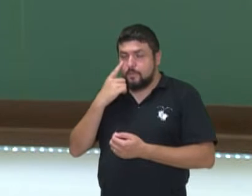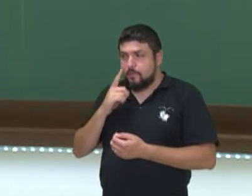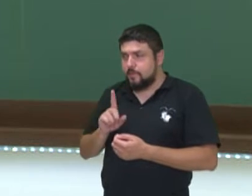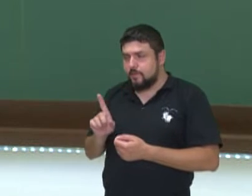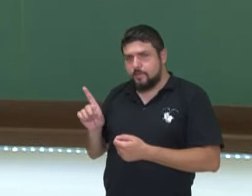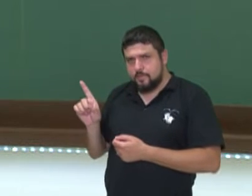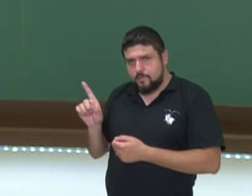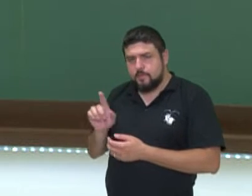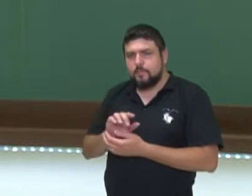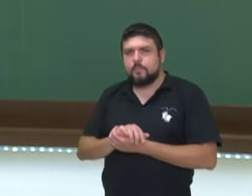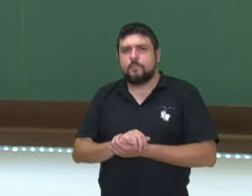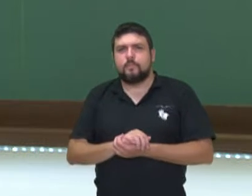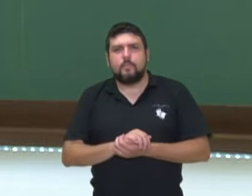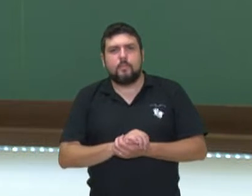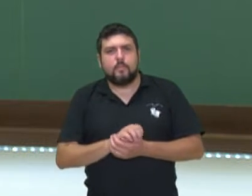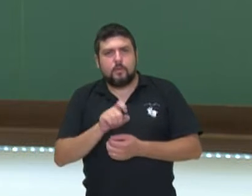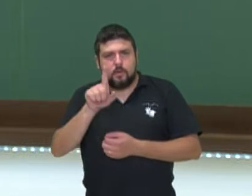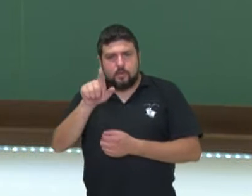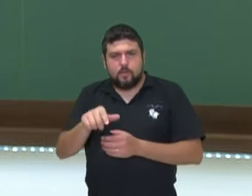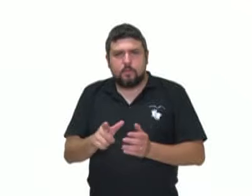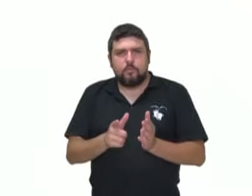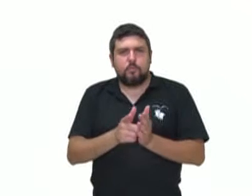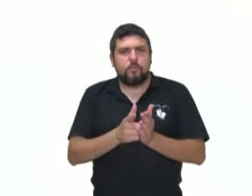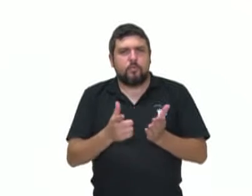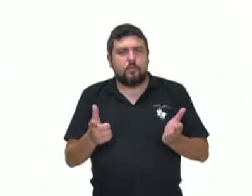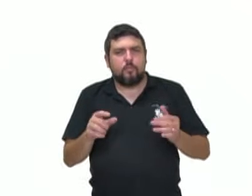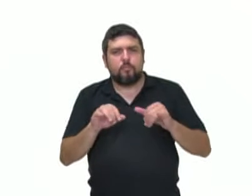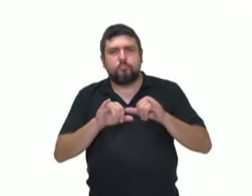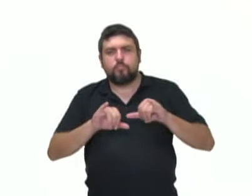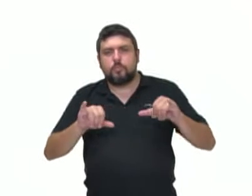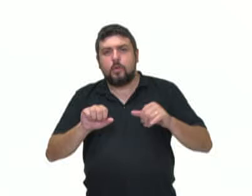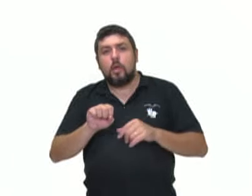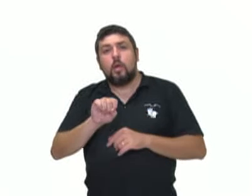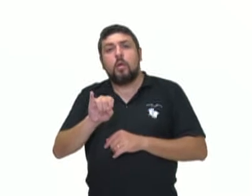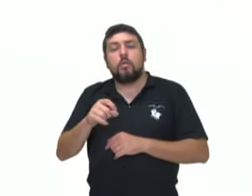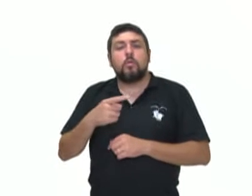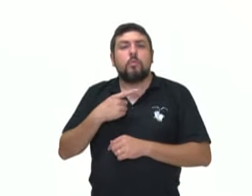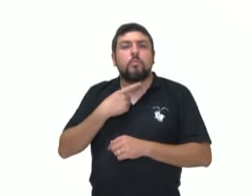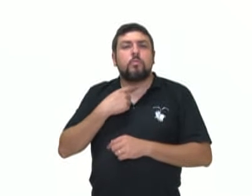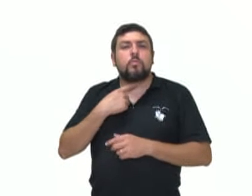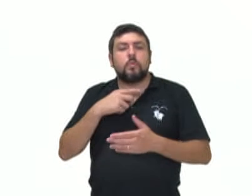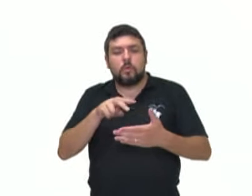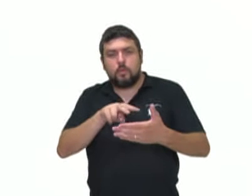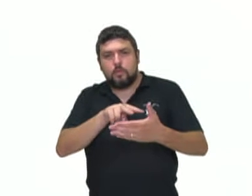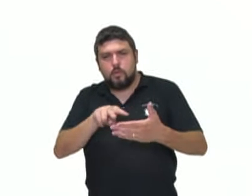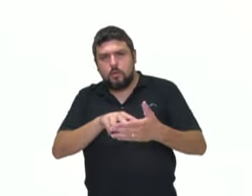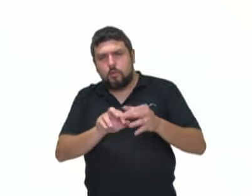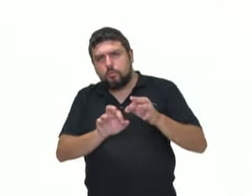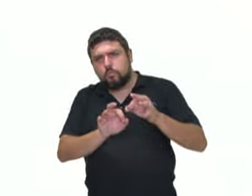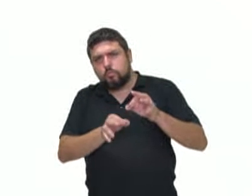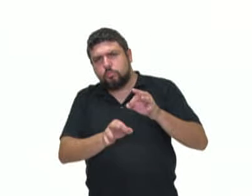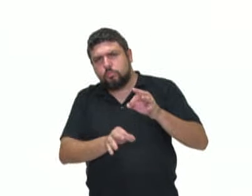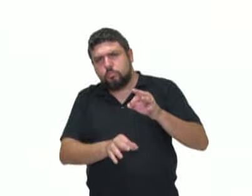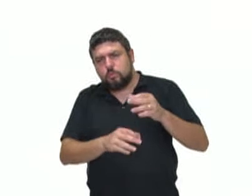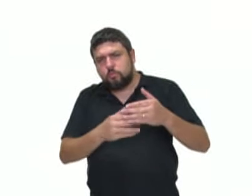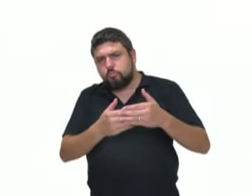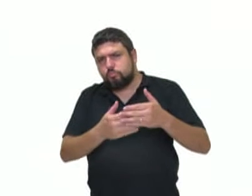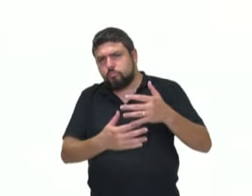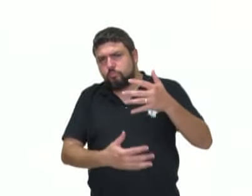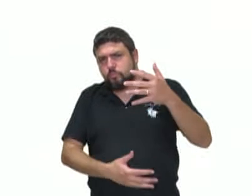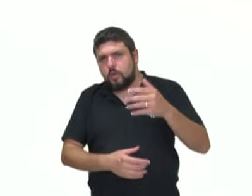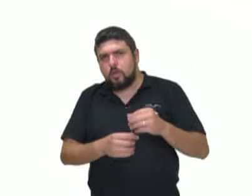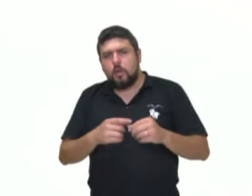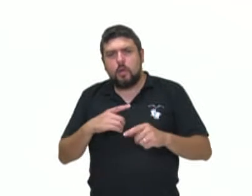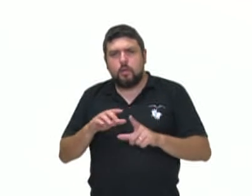a manchete de um jornal. Caso vocês queiram ler a matéria na íntegra, tem um QR Code aí que vai te